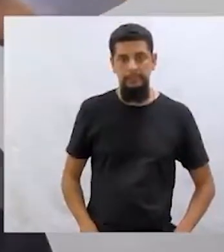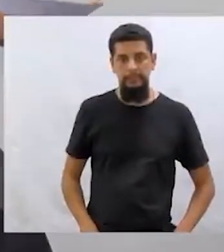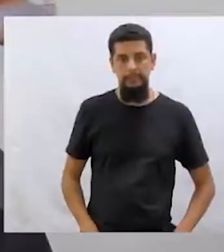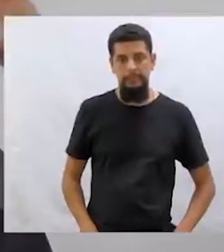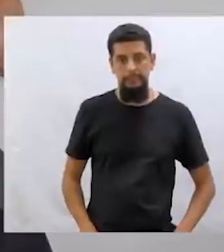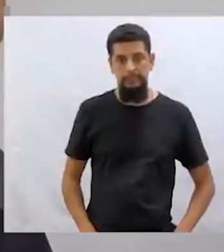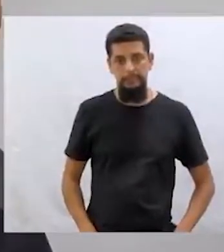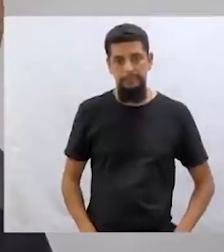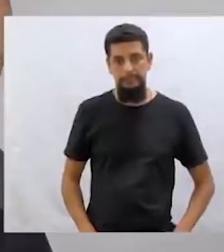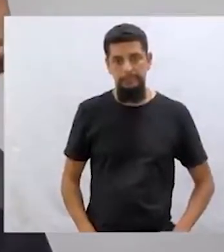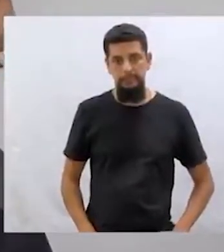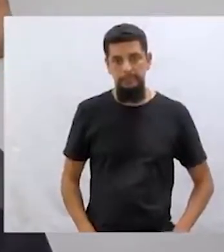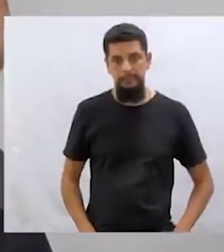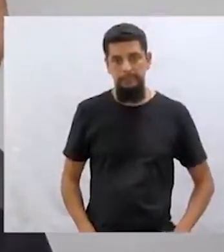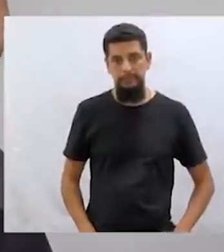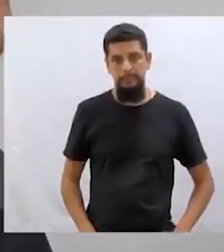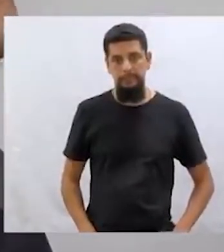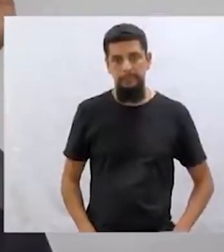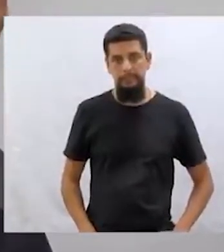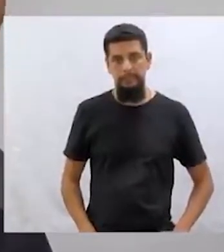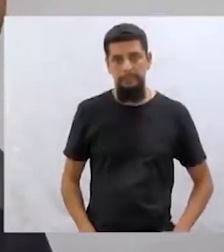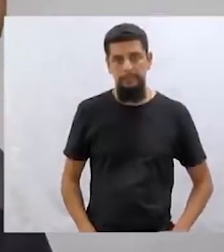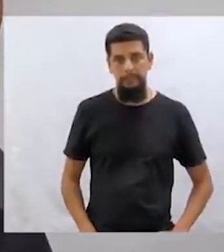E guardar nossas fichas.